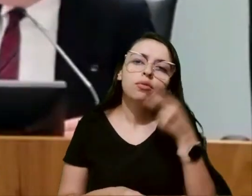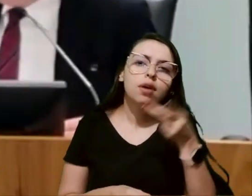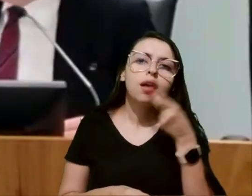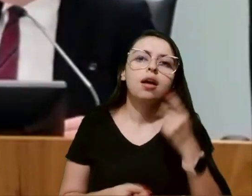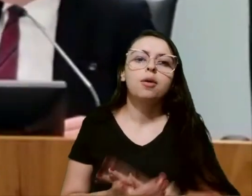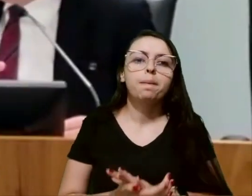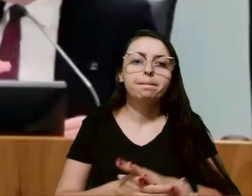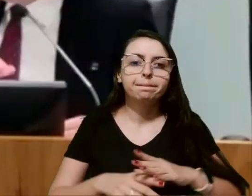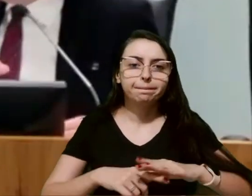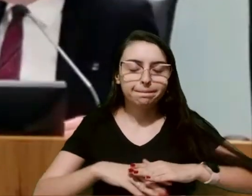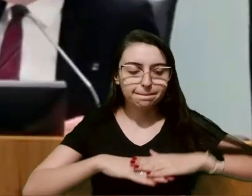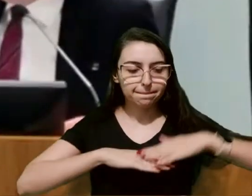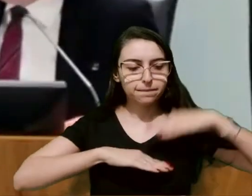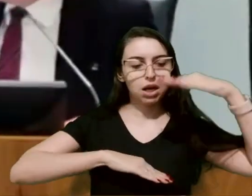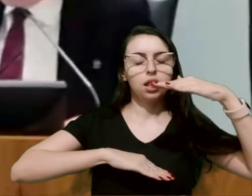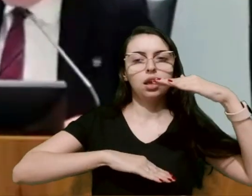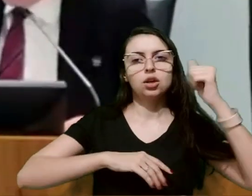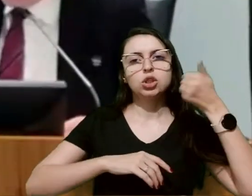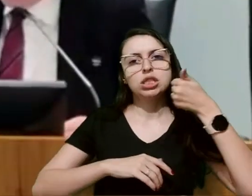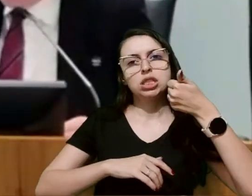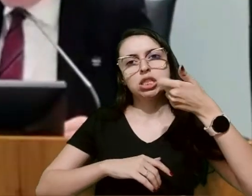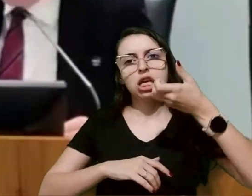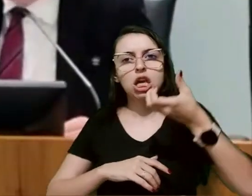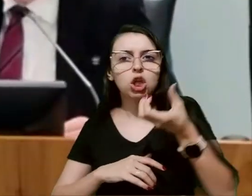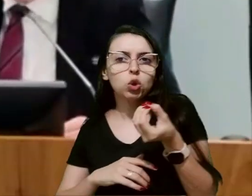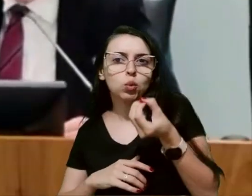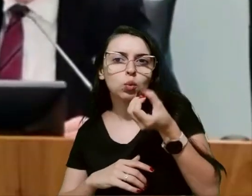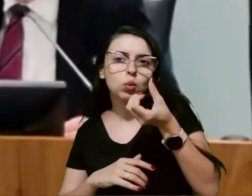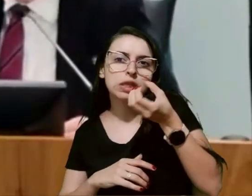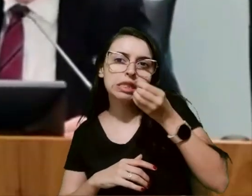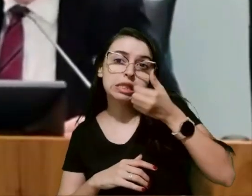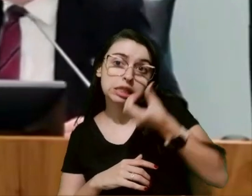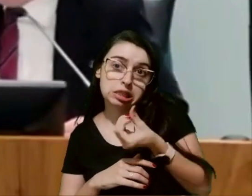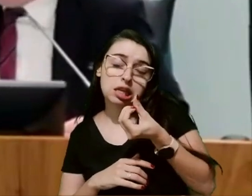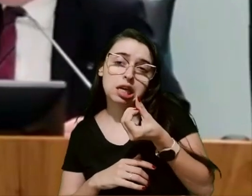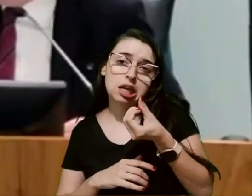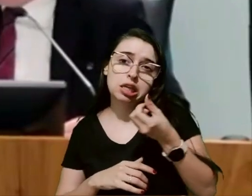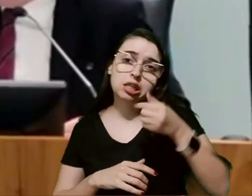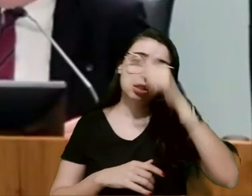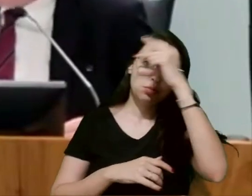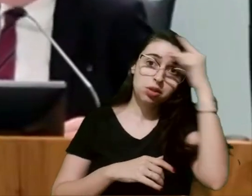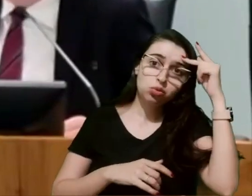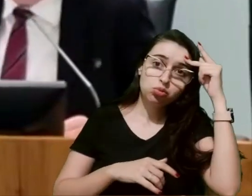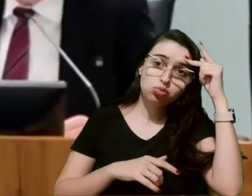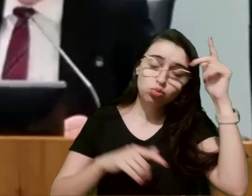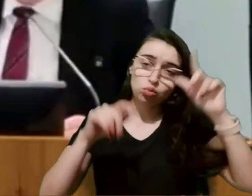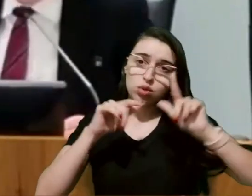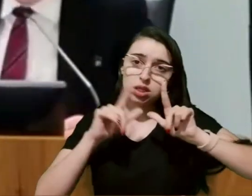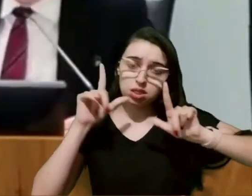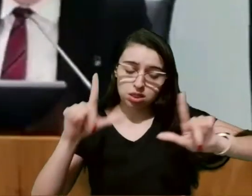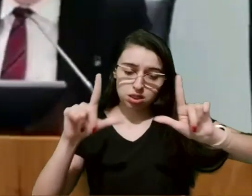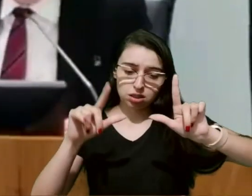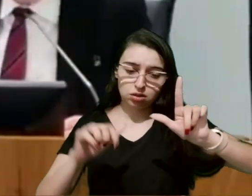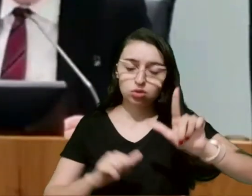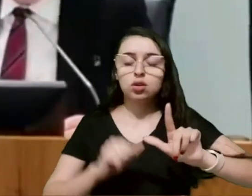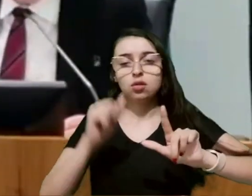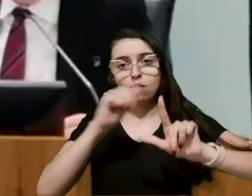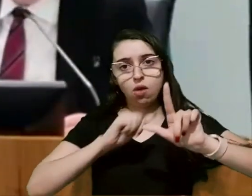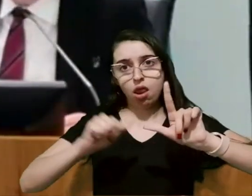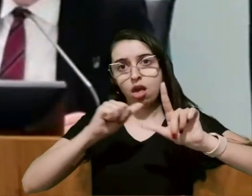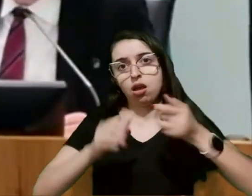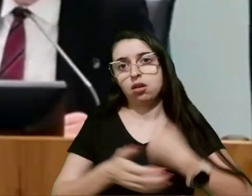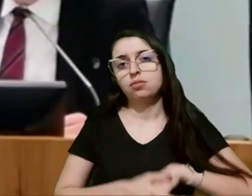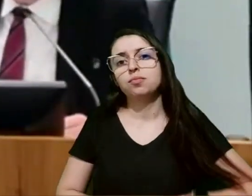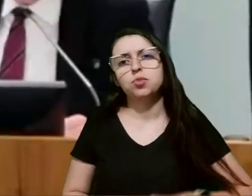que nós tivemos um pico de 106 pessoas assistindo online, o que é um número